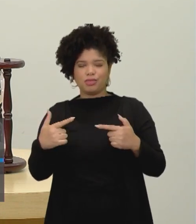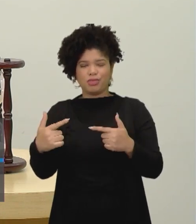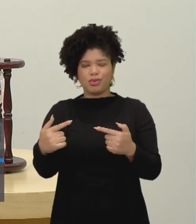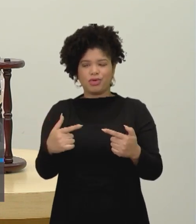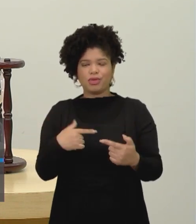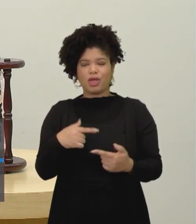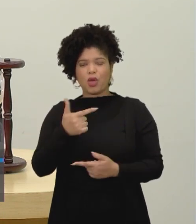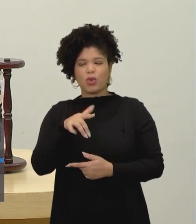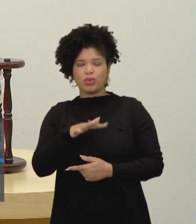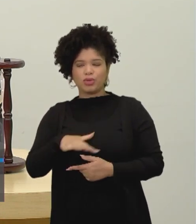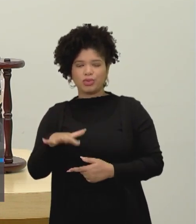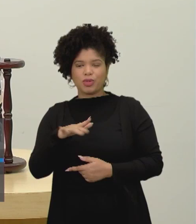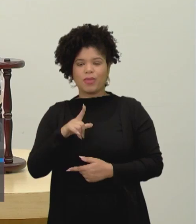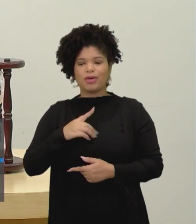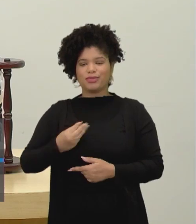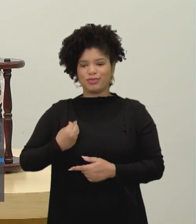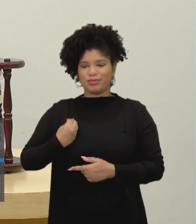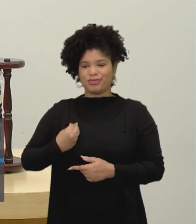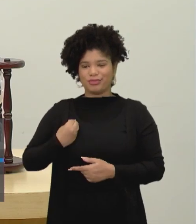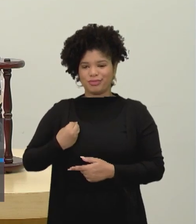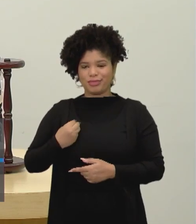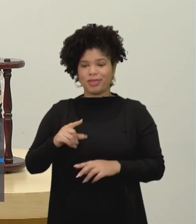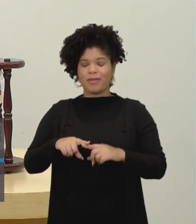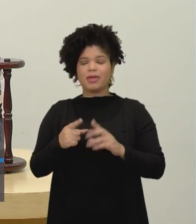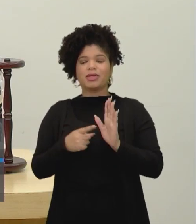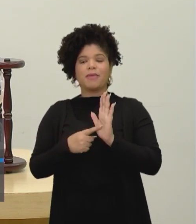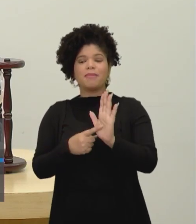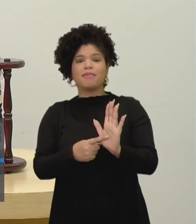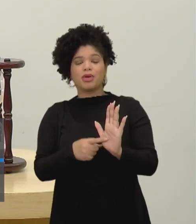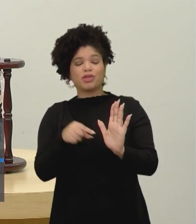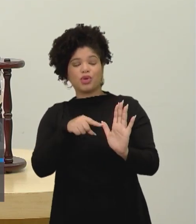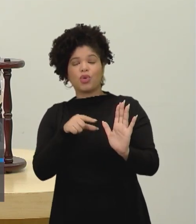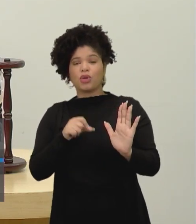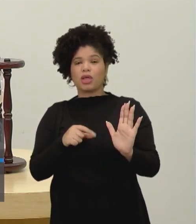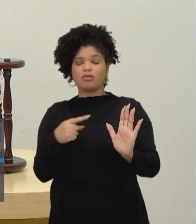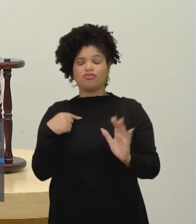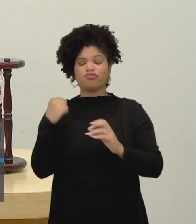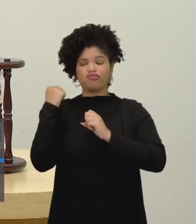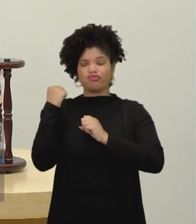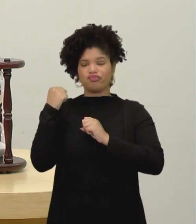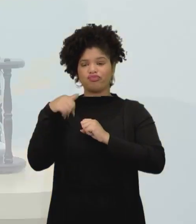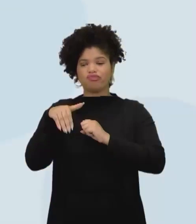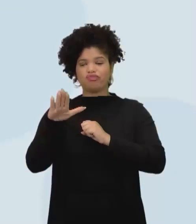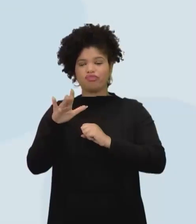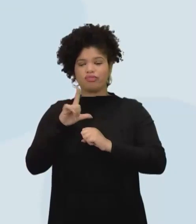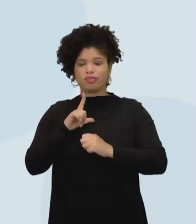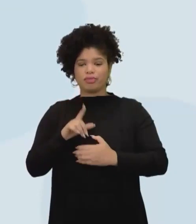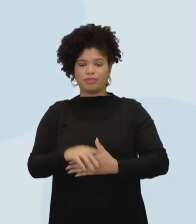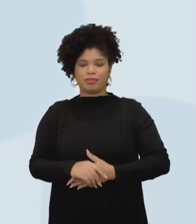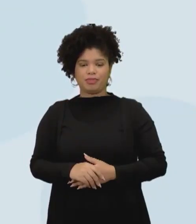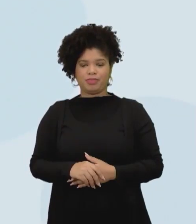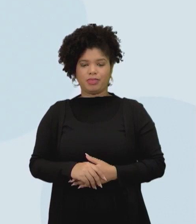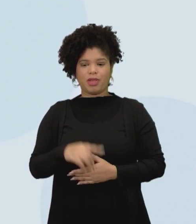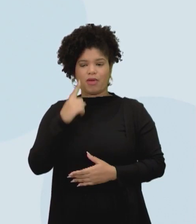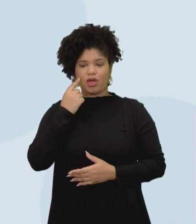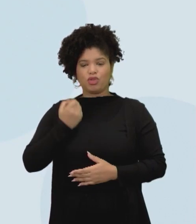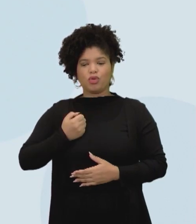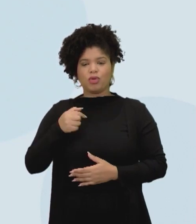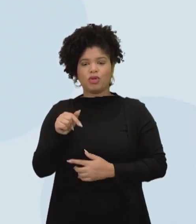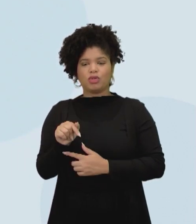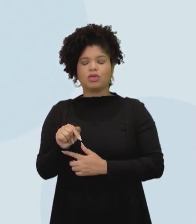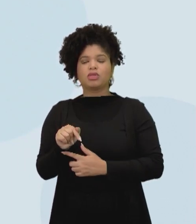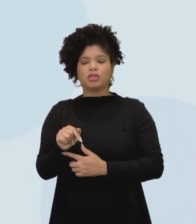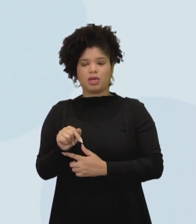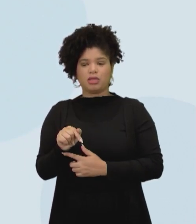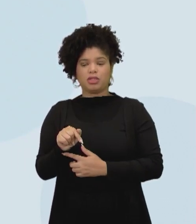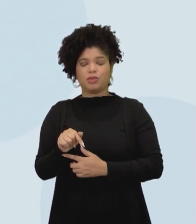outros territórios para ali demonstrar o seu poderio bélico. Voltando lá, a 7,